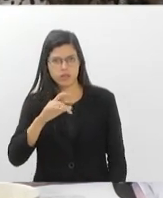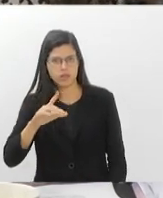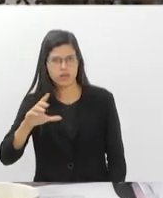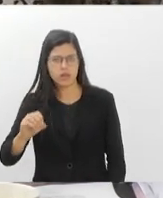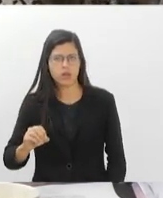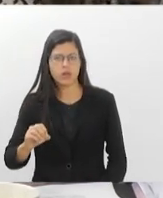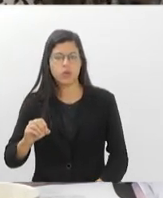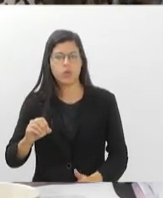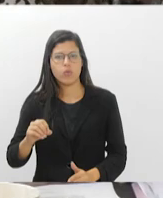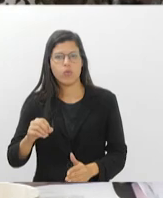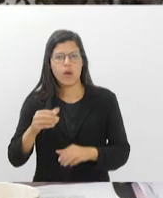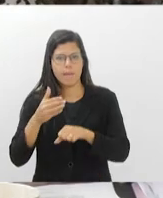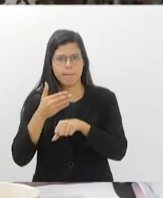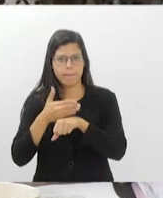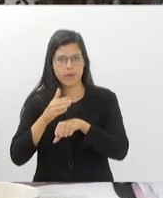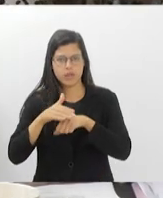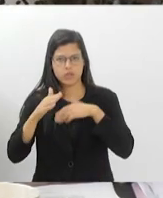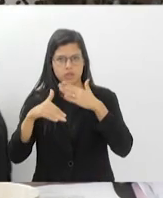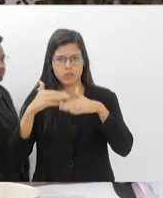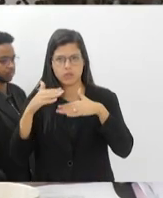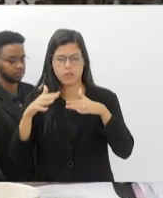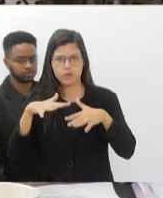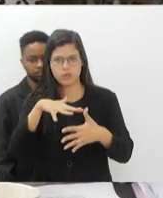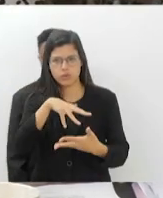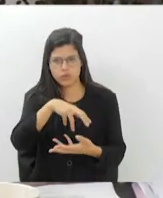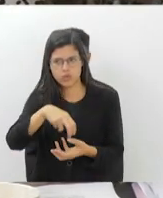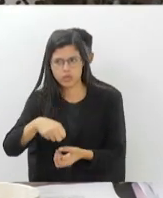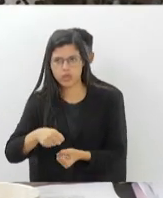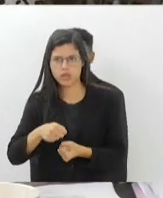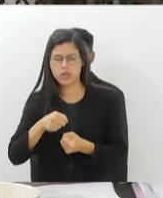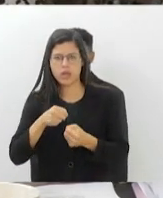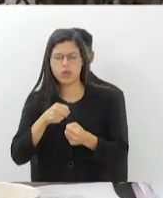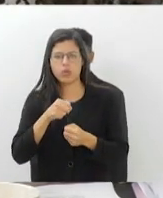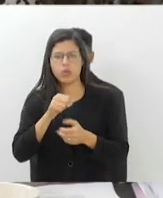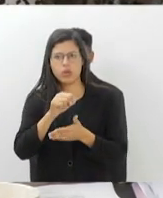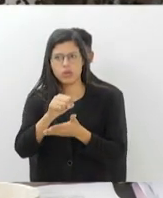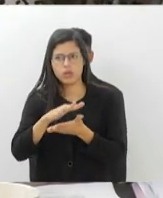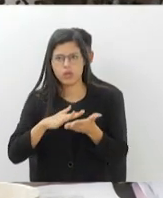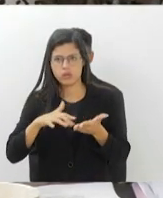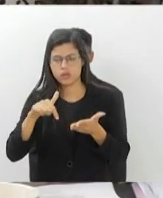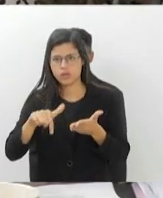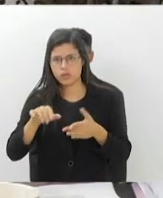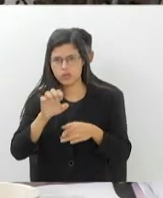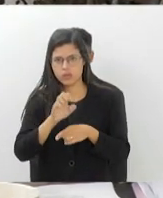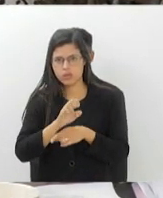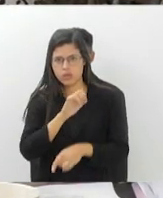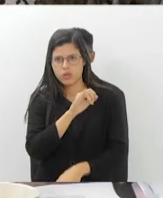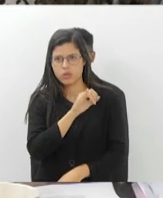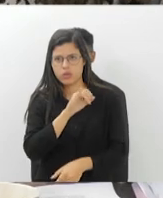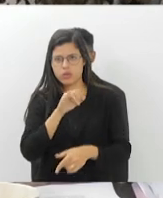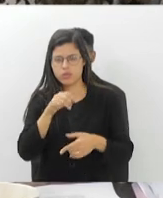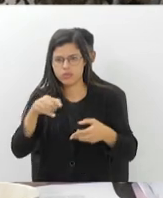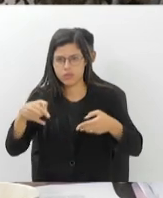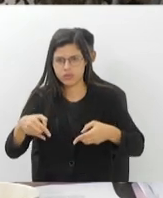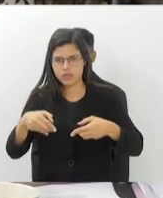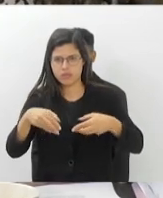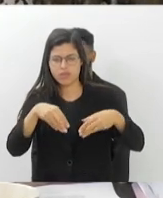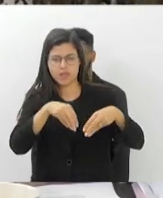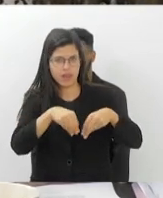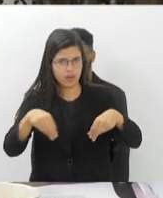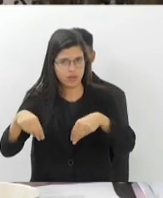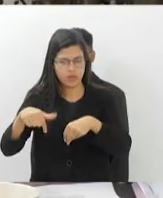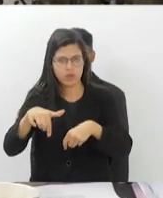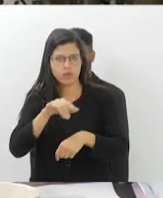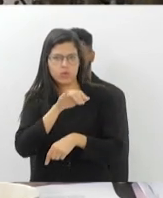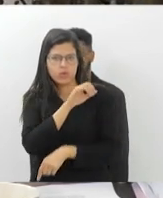que estabelece a prática de desenvolvimento sustentável na atividade cemiterial no âmbito do estado do Rio de Janeiro. O parecer do